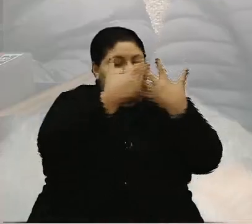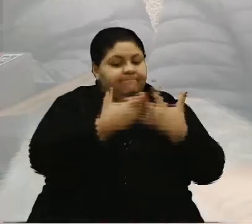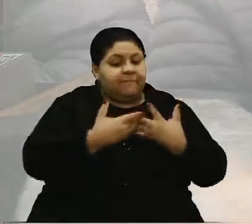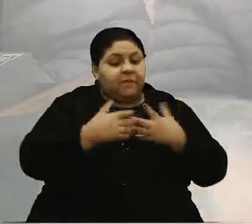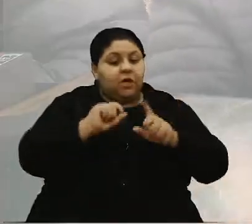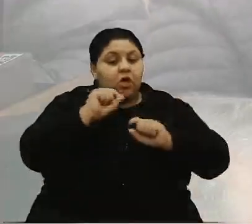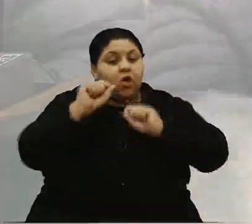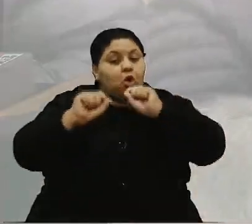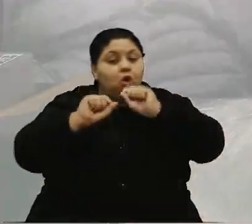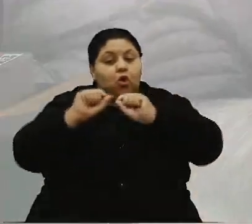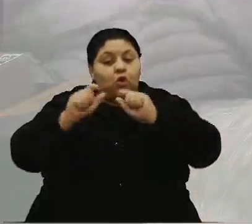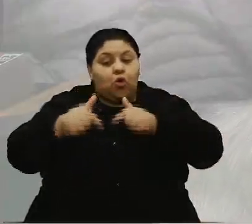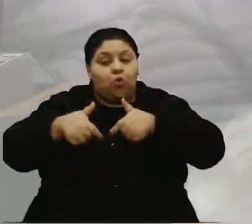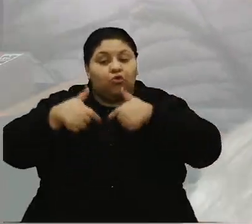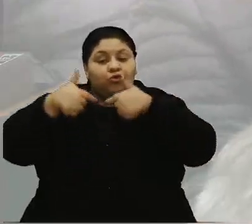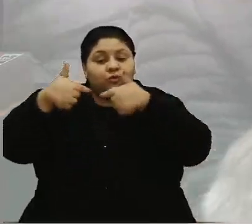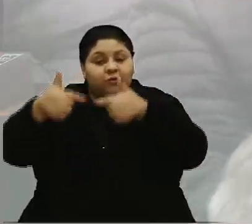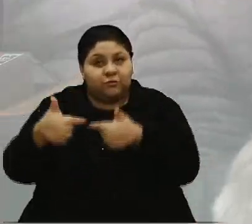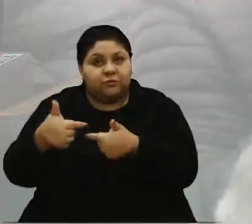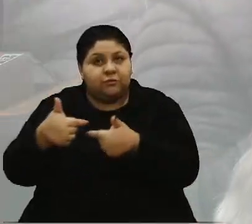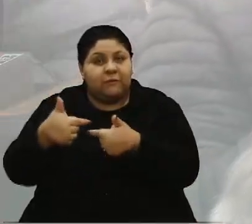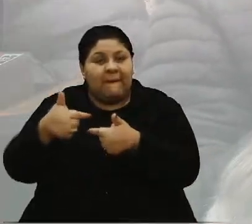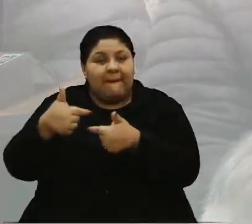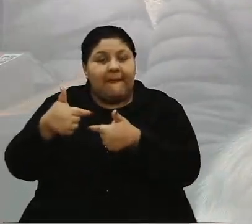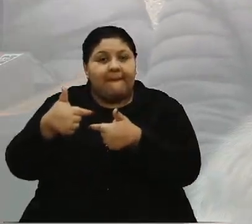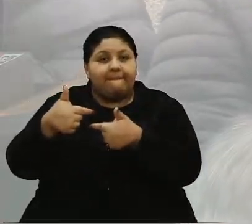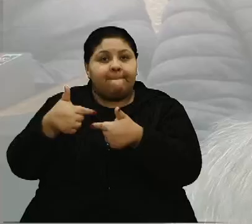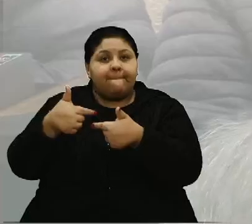ser a medida preventiva